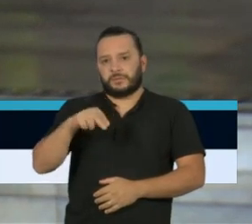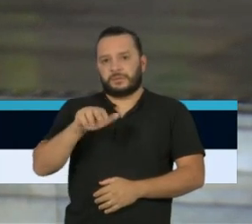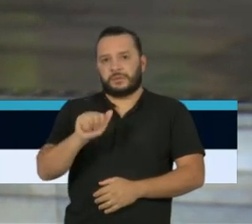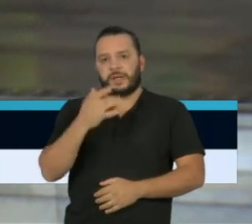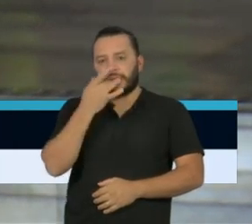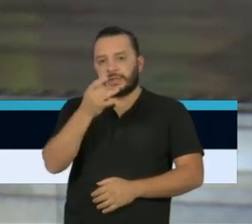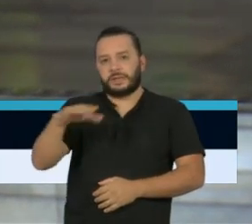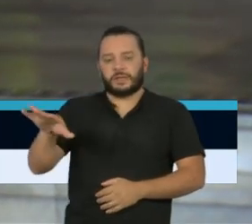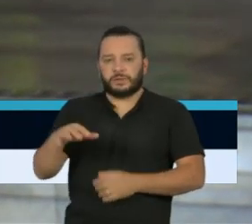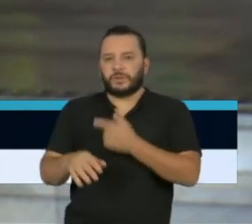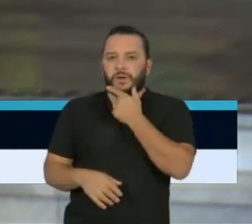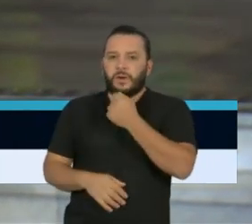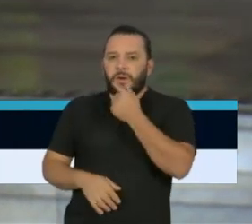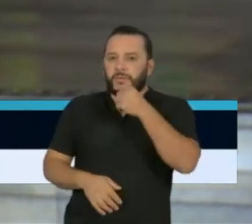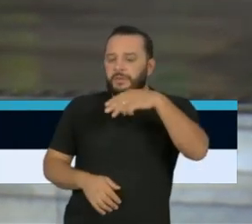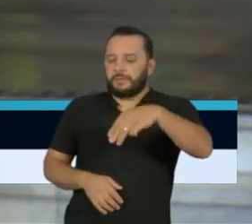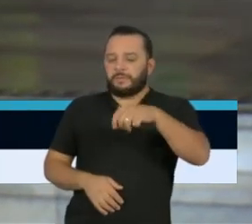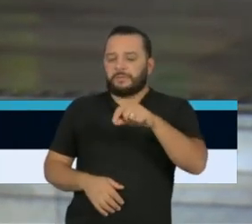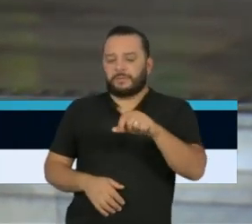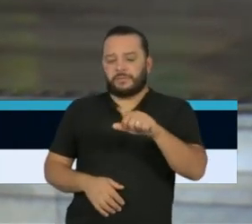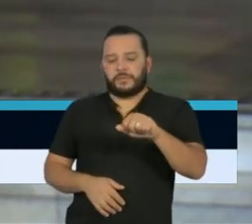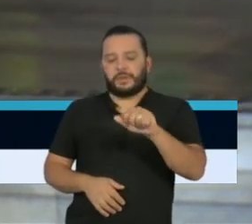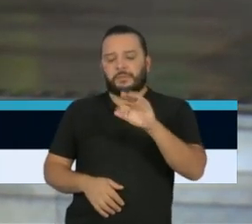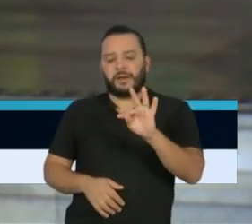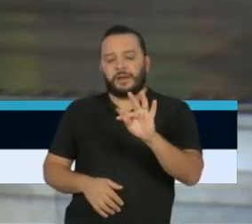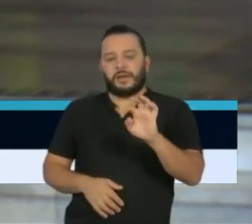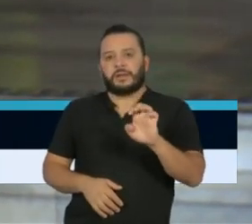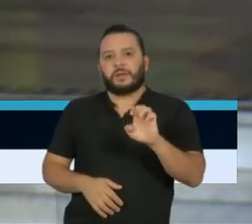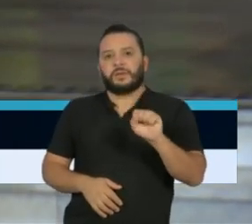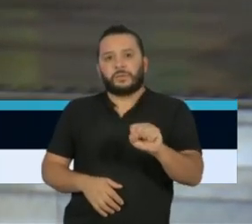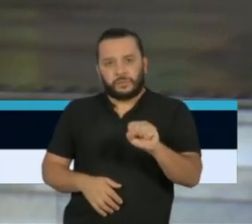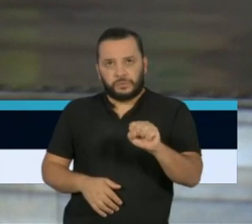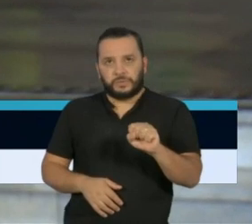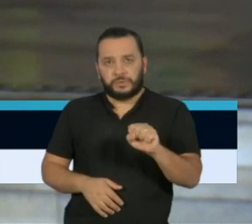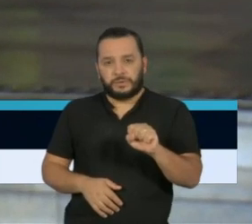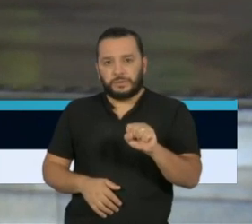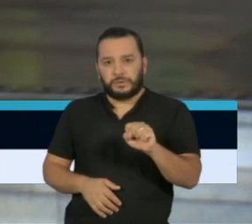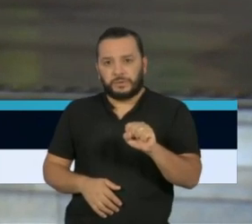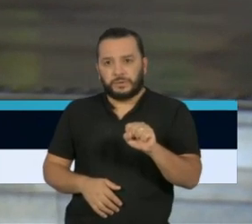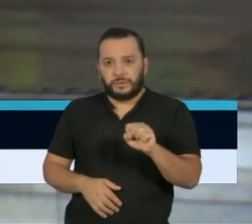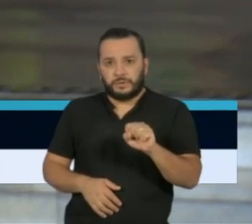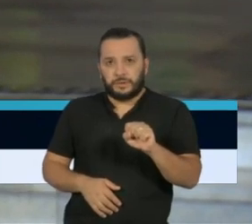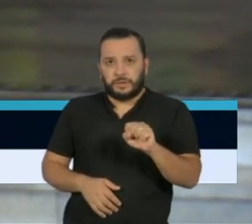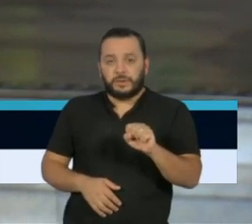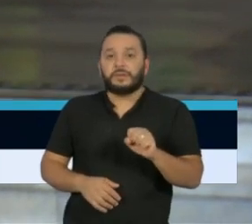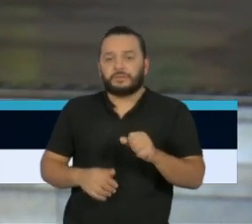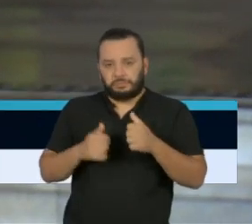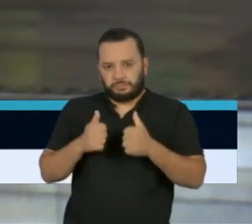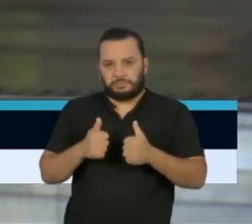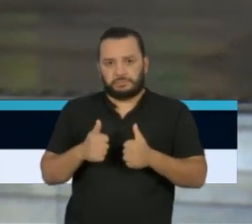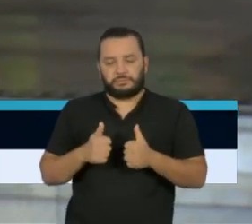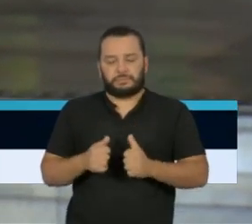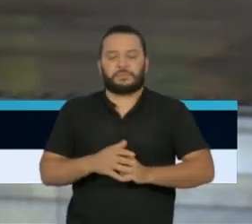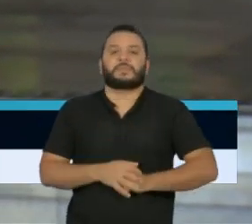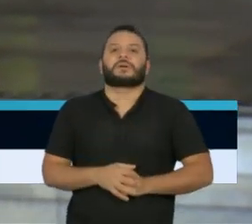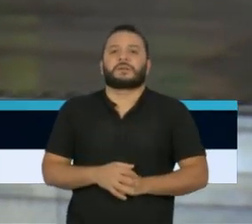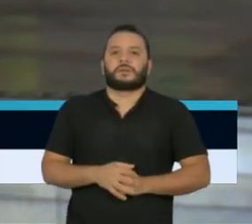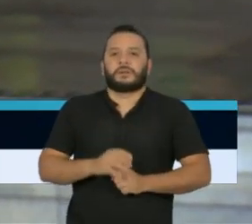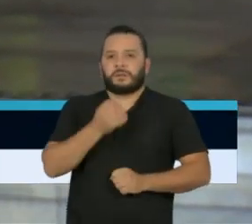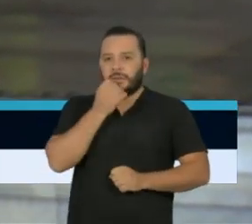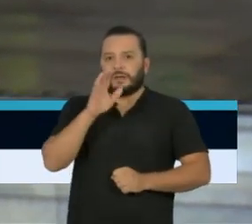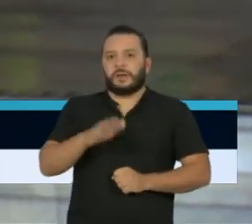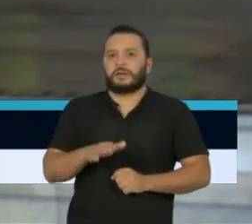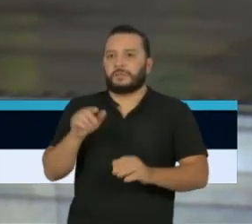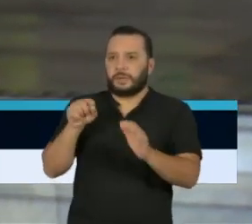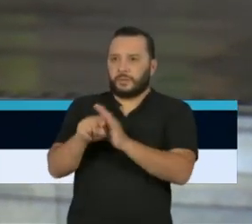jornalista Matheus Miller, que deve estar aqui em tela, eu suponho, ou se puder estar. Agora sim. Matheus, boa tarde. Sua